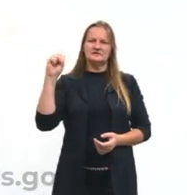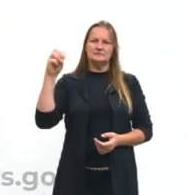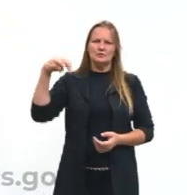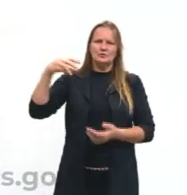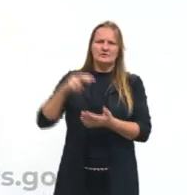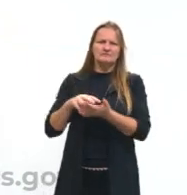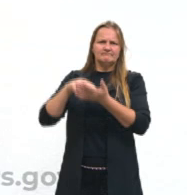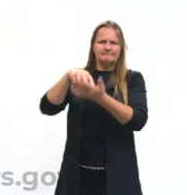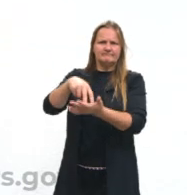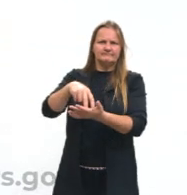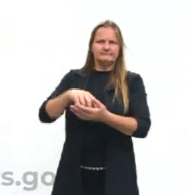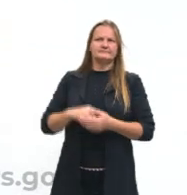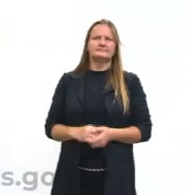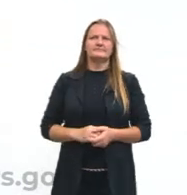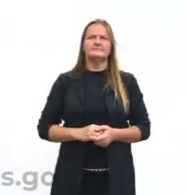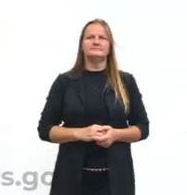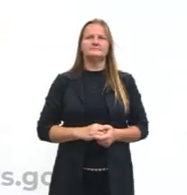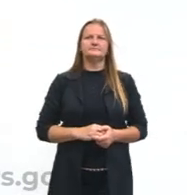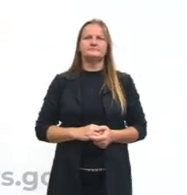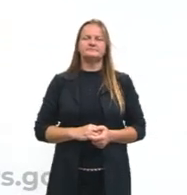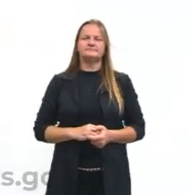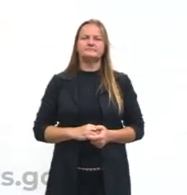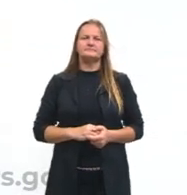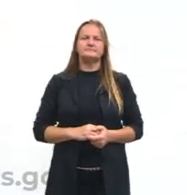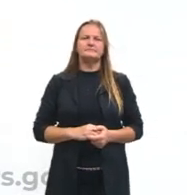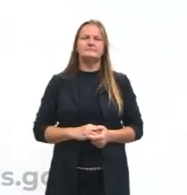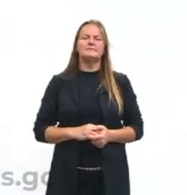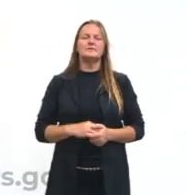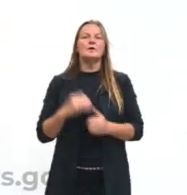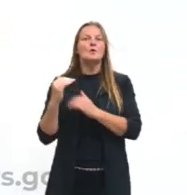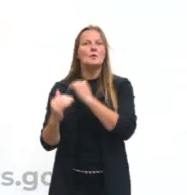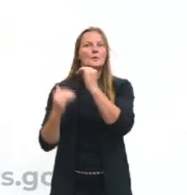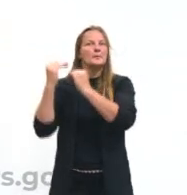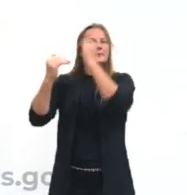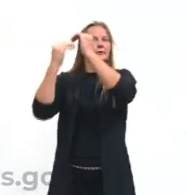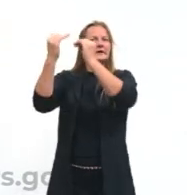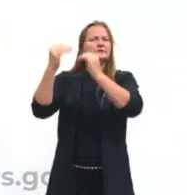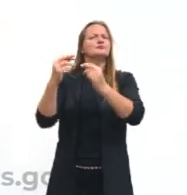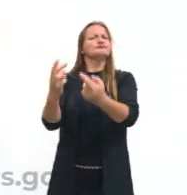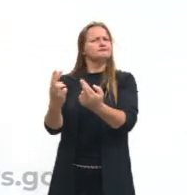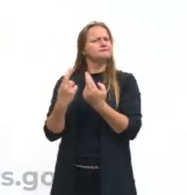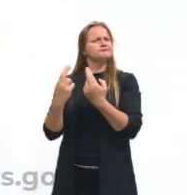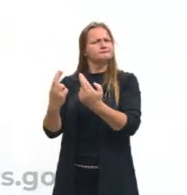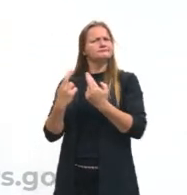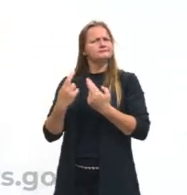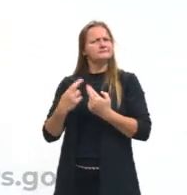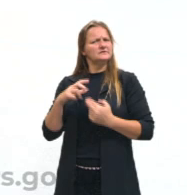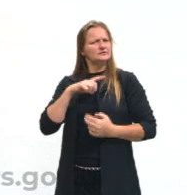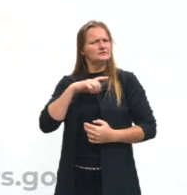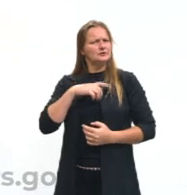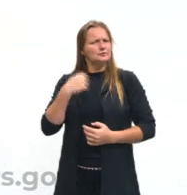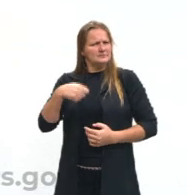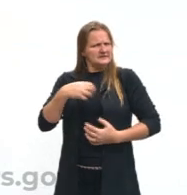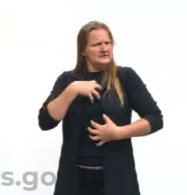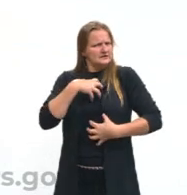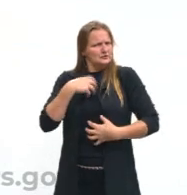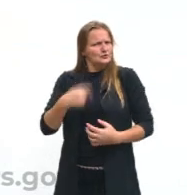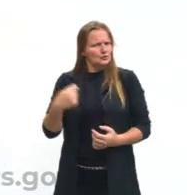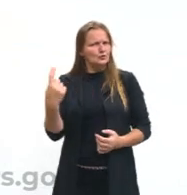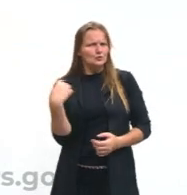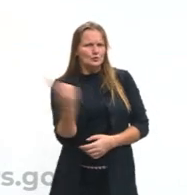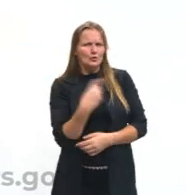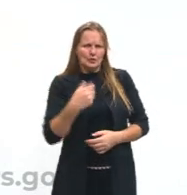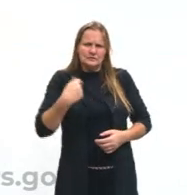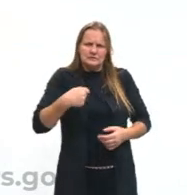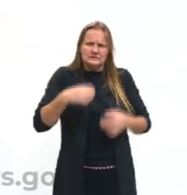física entender os comportamentos das pessoas o progresso responde a todas as nossas necessidades a gente vai